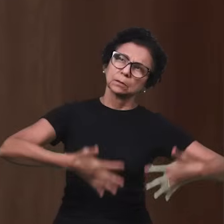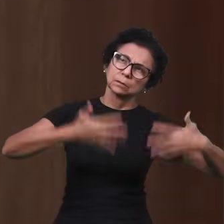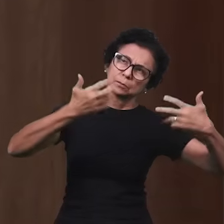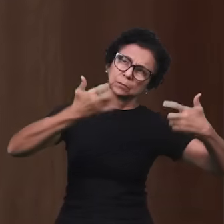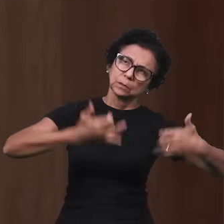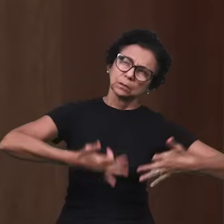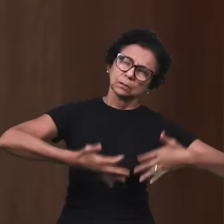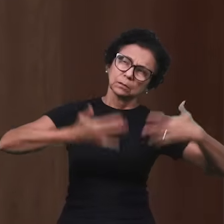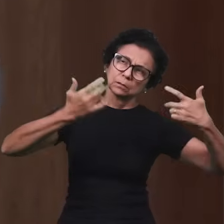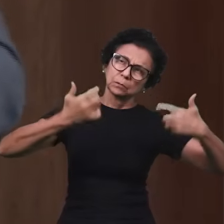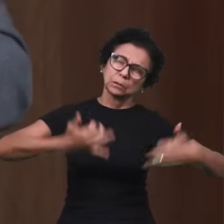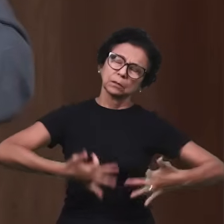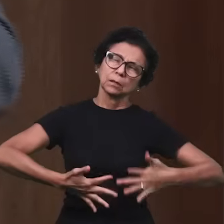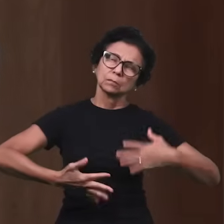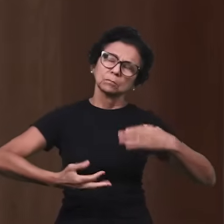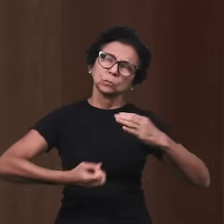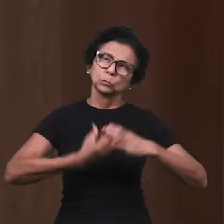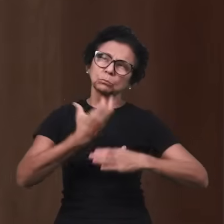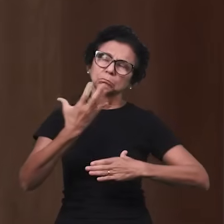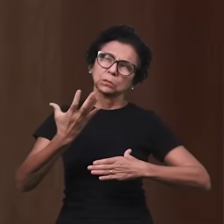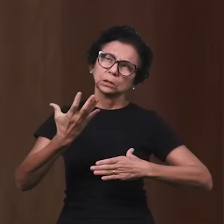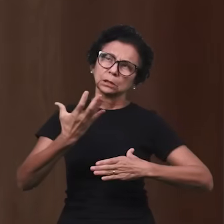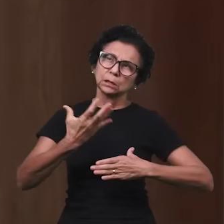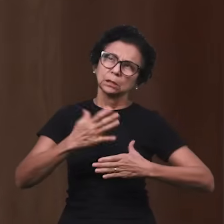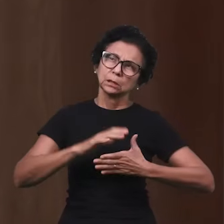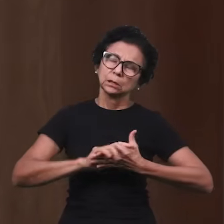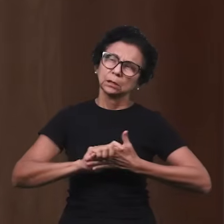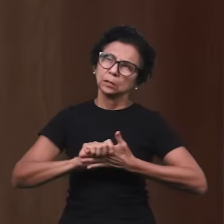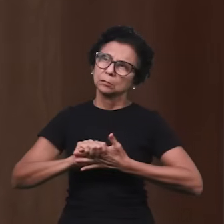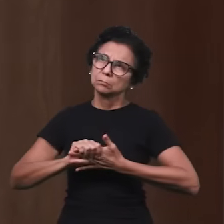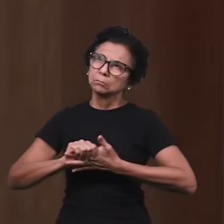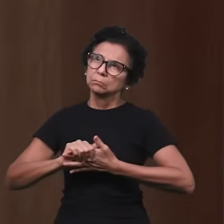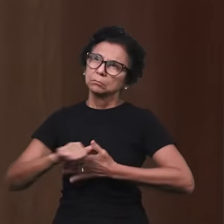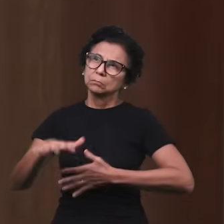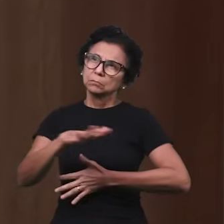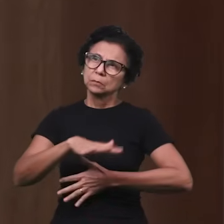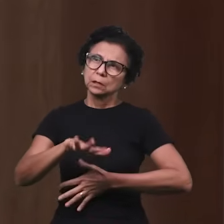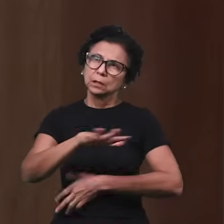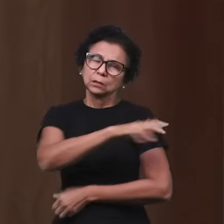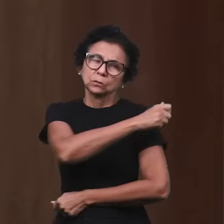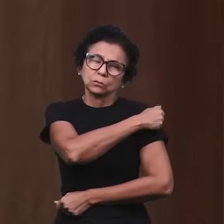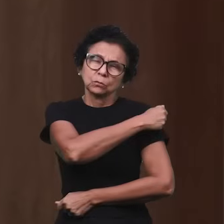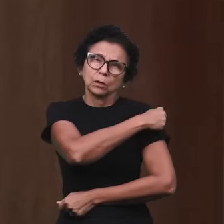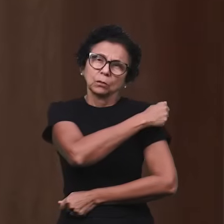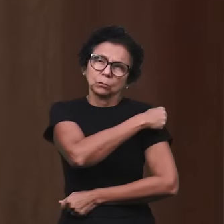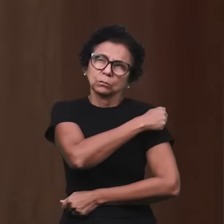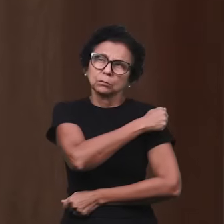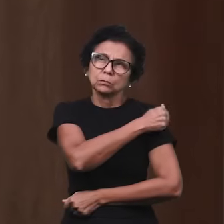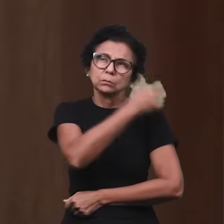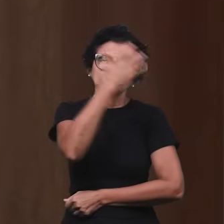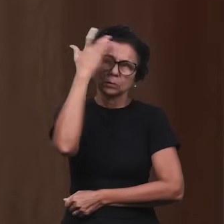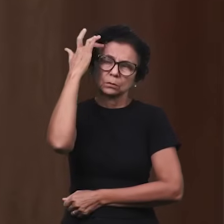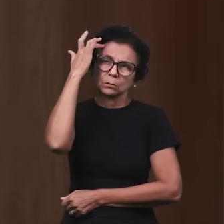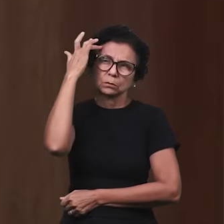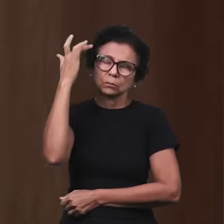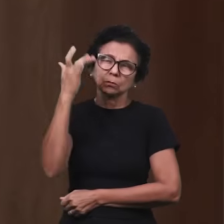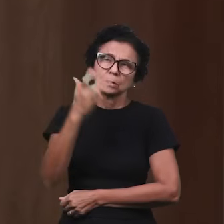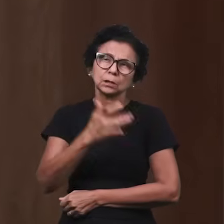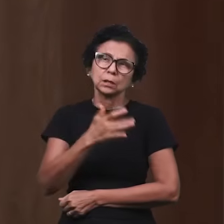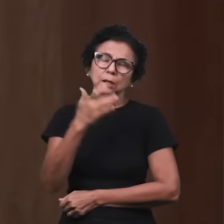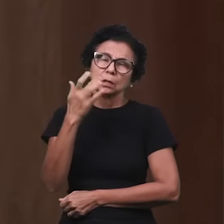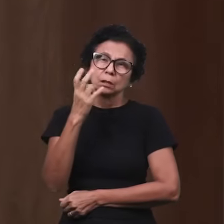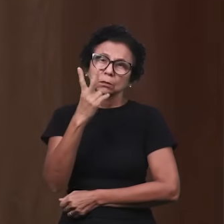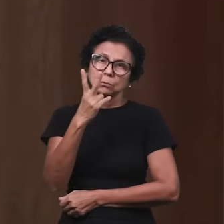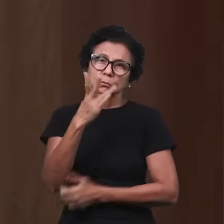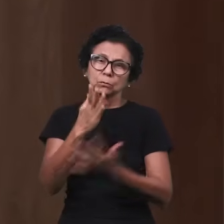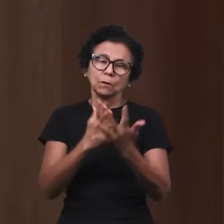cima daquilo que está projetado. Quer dizer, você cria no aluno, naquele que está ouvindo, que está aprendendo, você